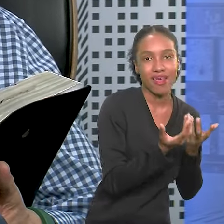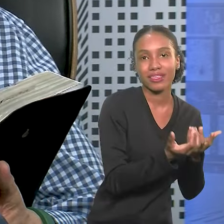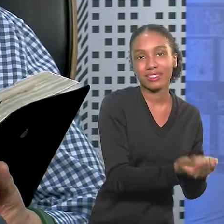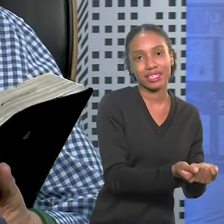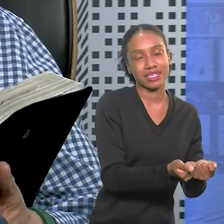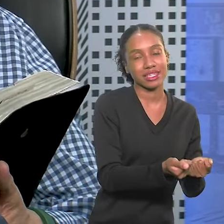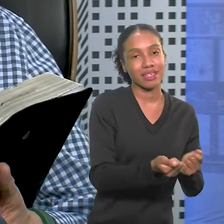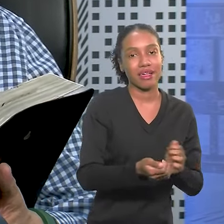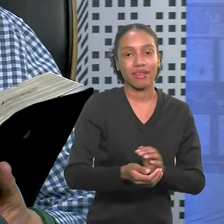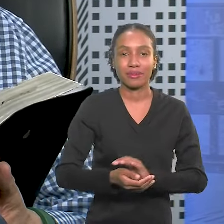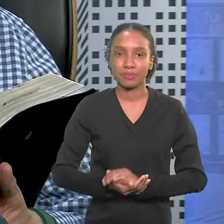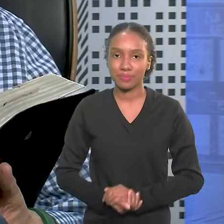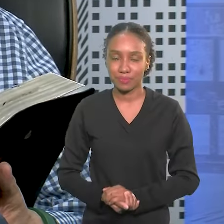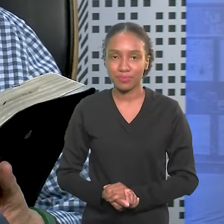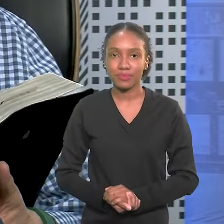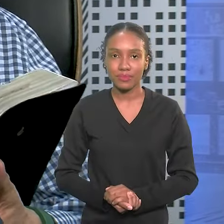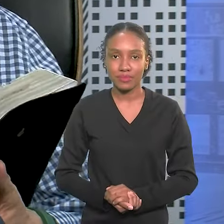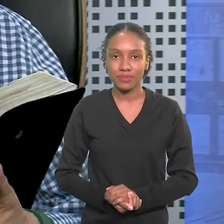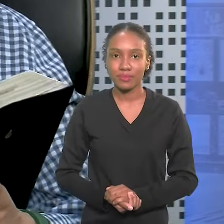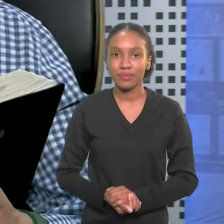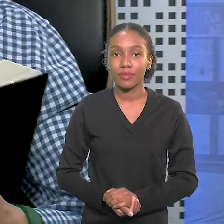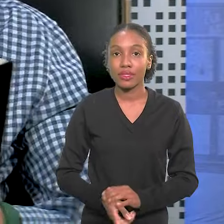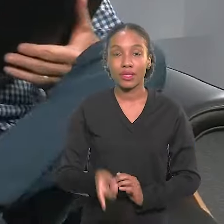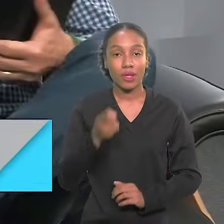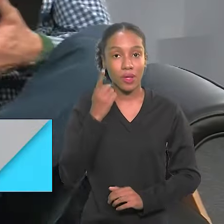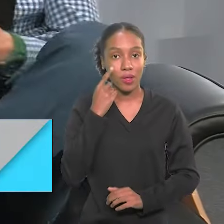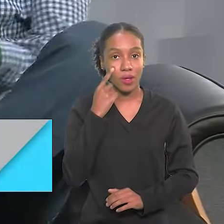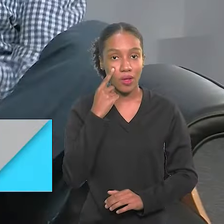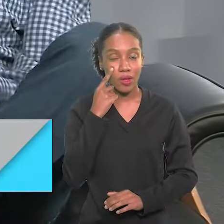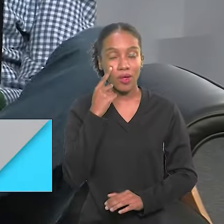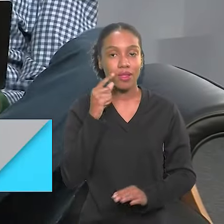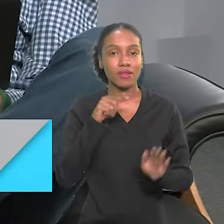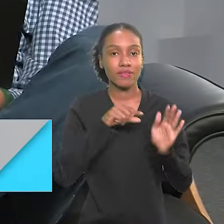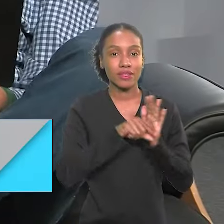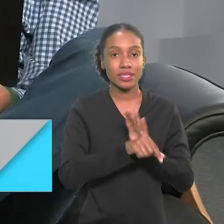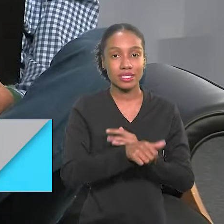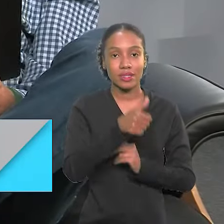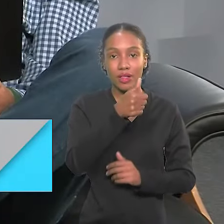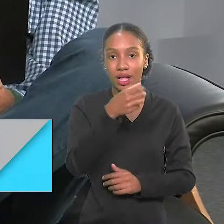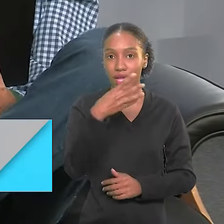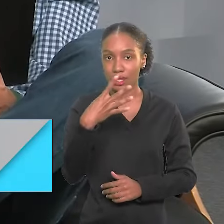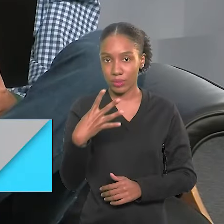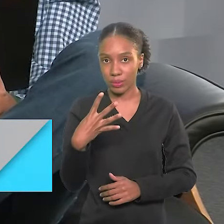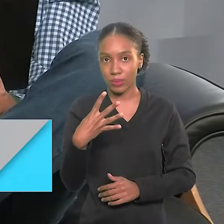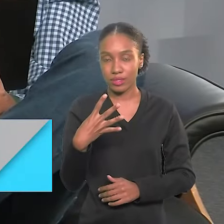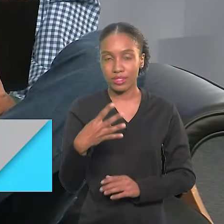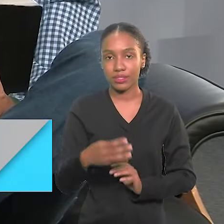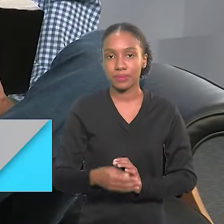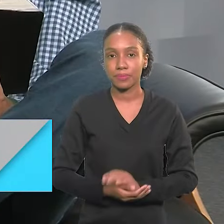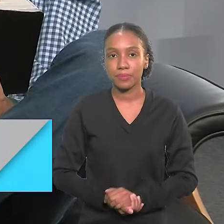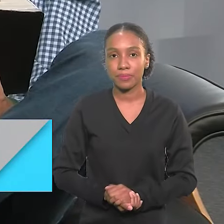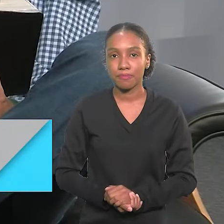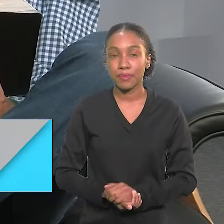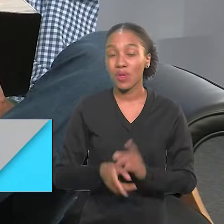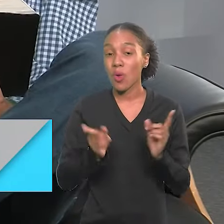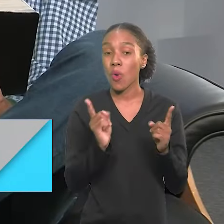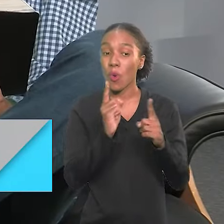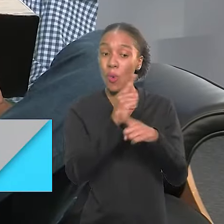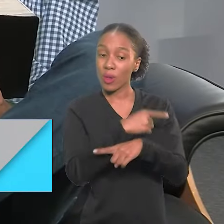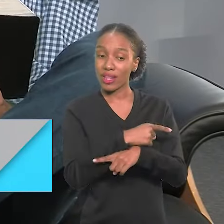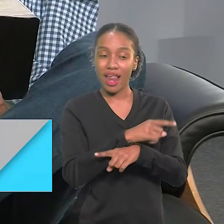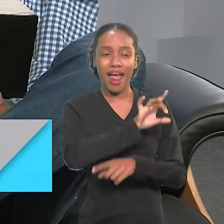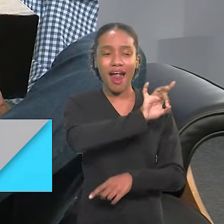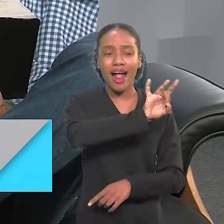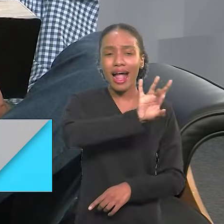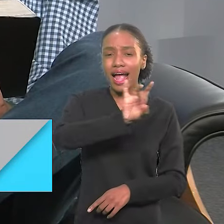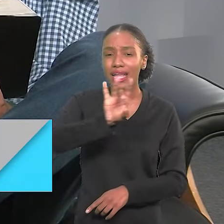pois ele mesmo a ninguém tenta Olha o Versículo 14 de Tiago e ao